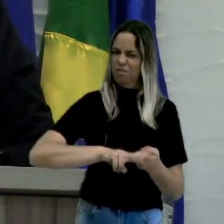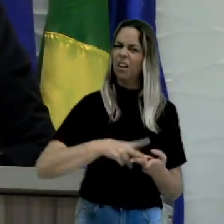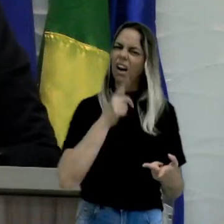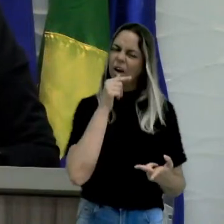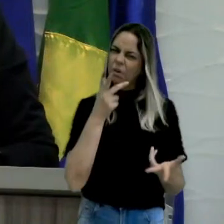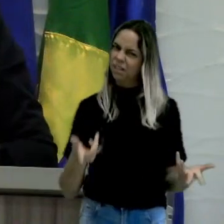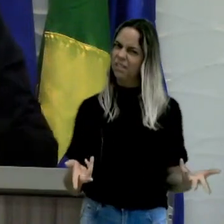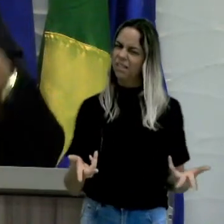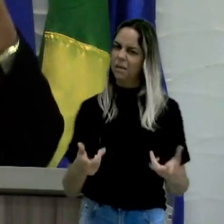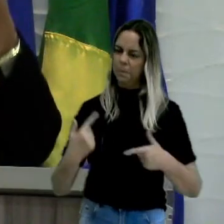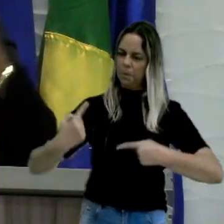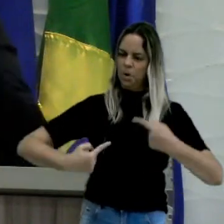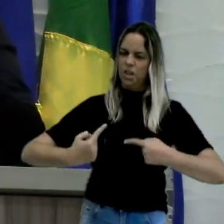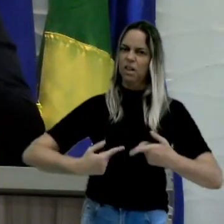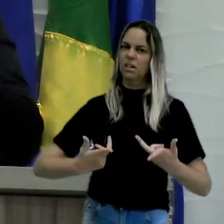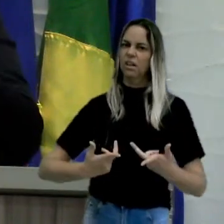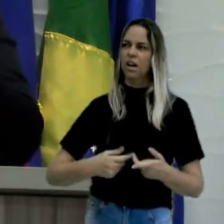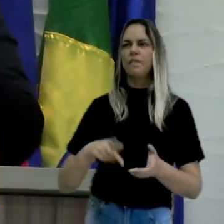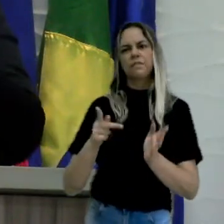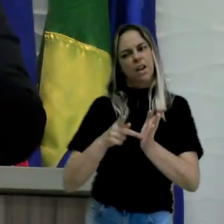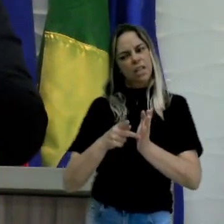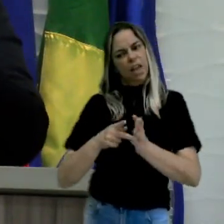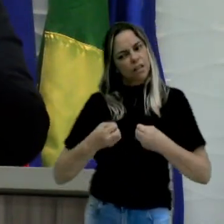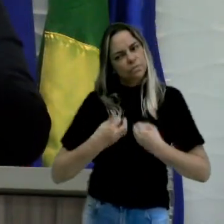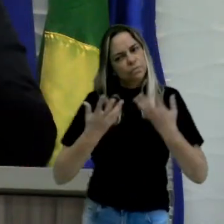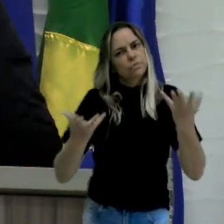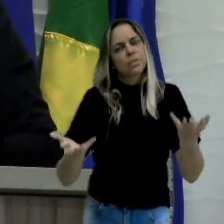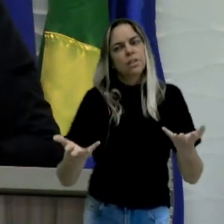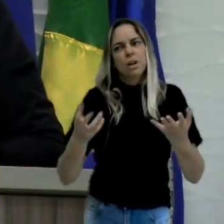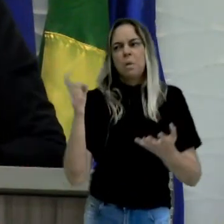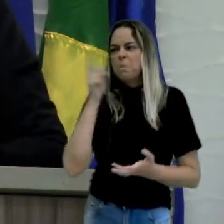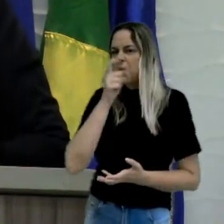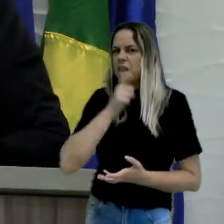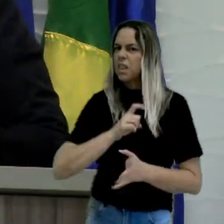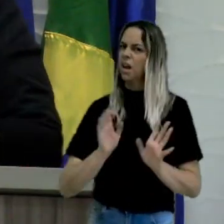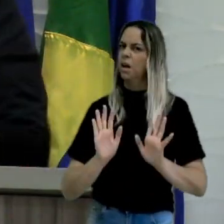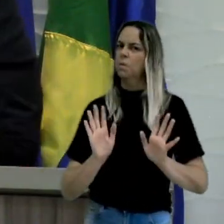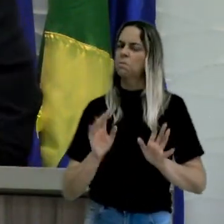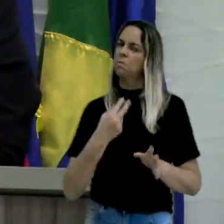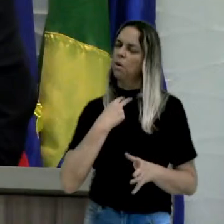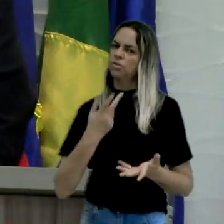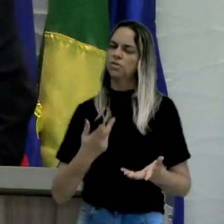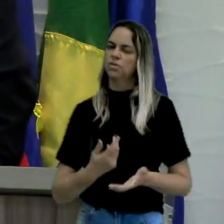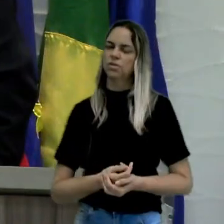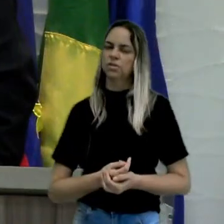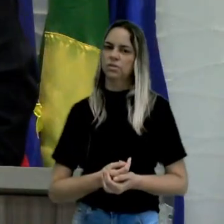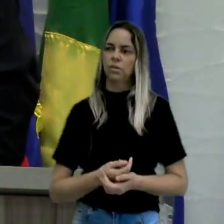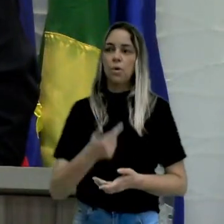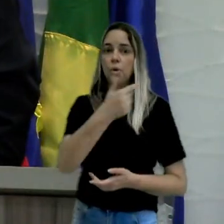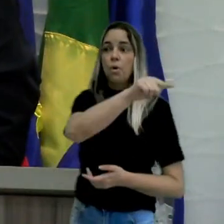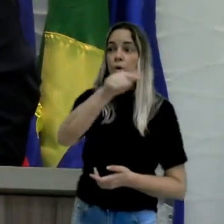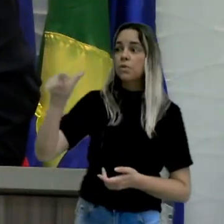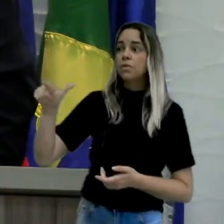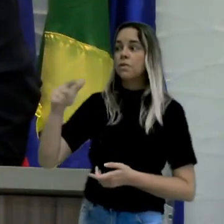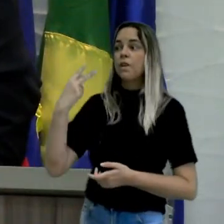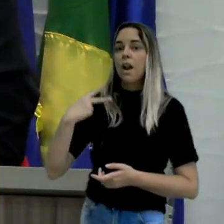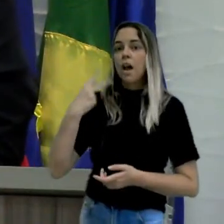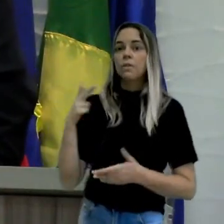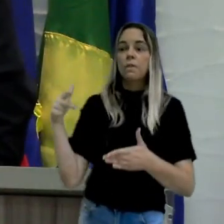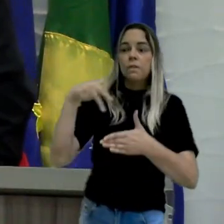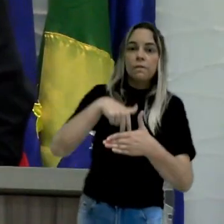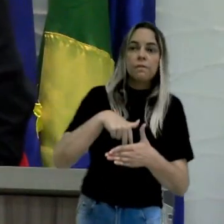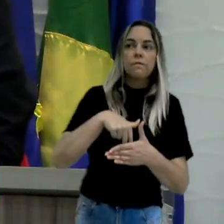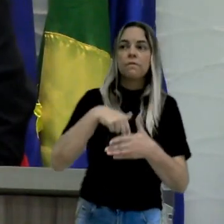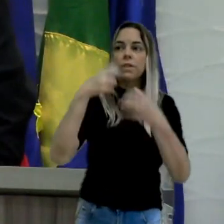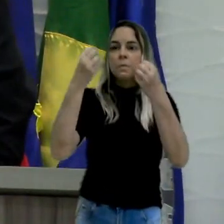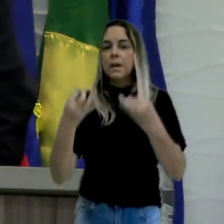politicagem? Passa verdade para as pessoas, não passa em verdade, não. Outros vereadores vêm aqui na tribuna e dizem, é porque